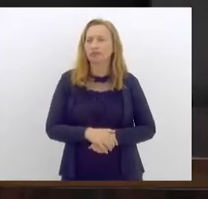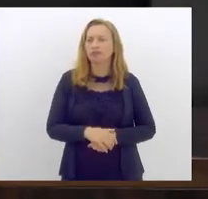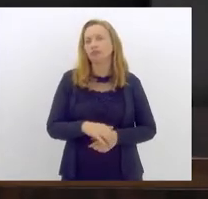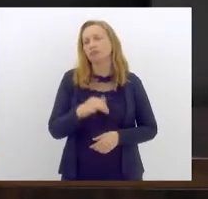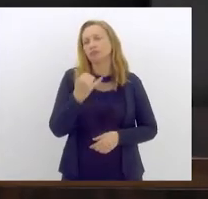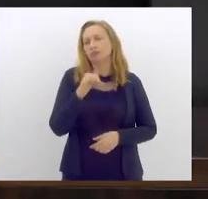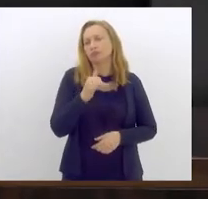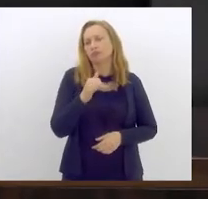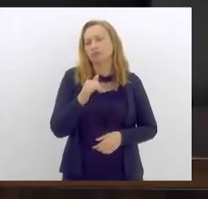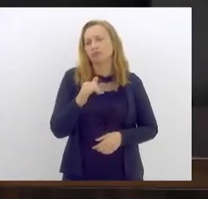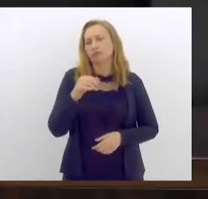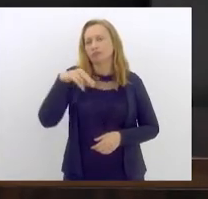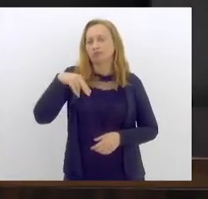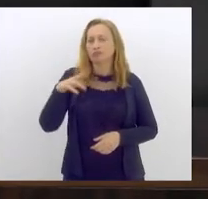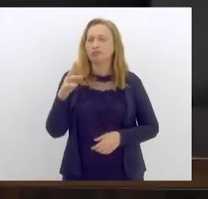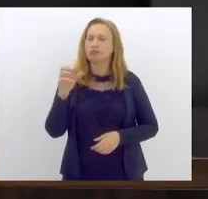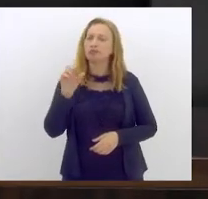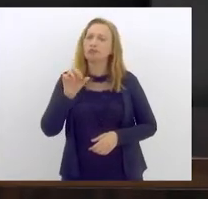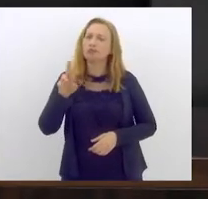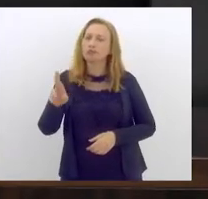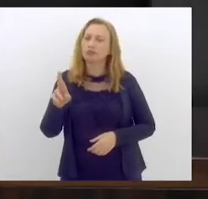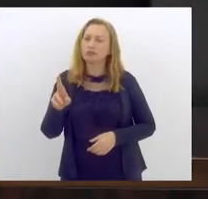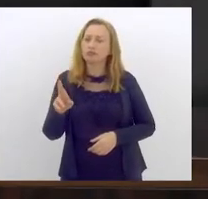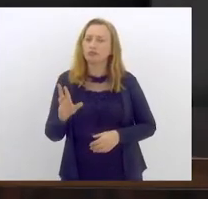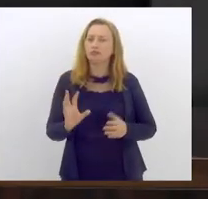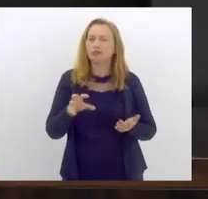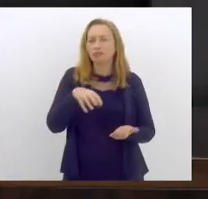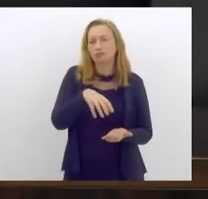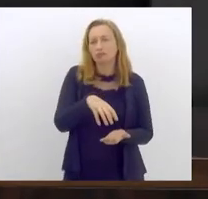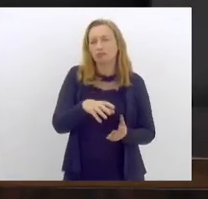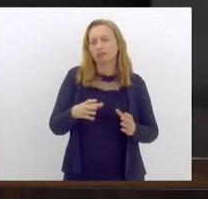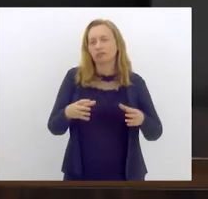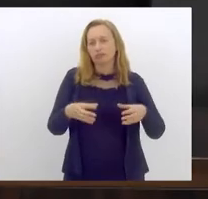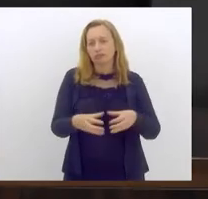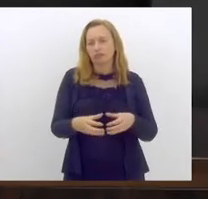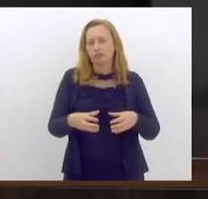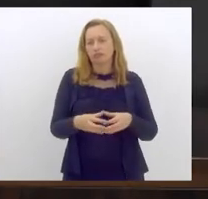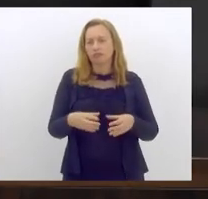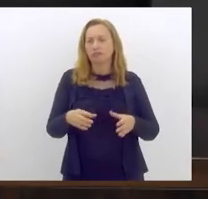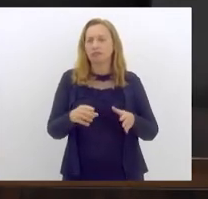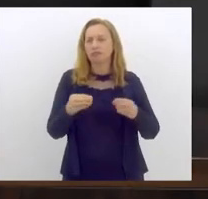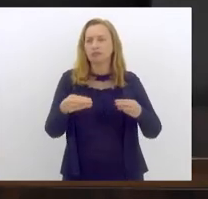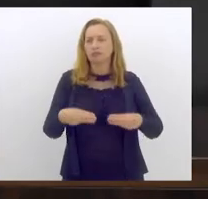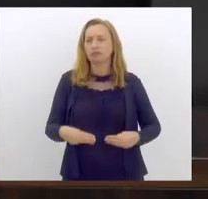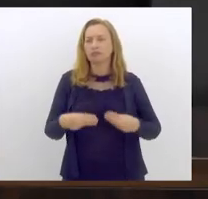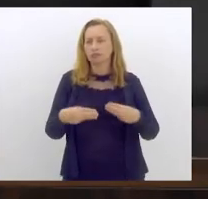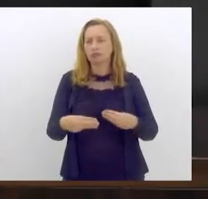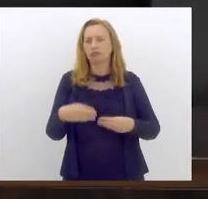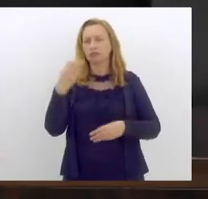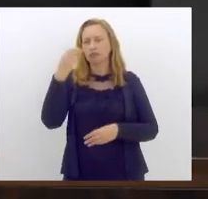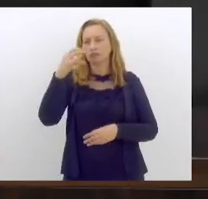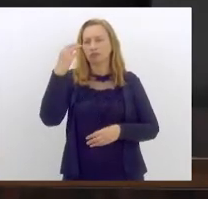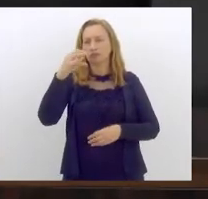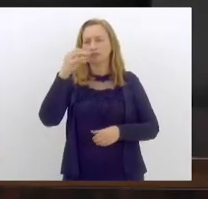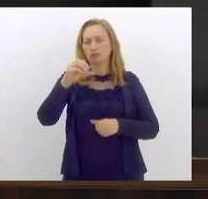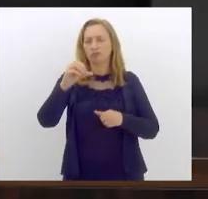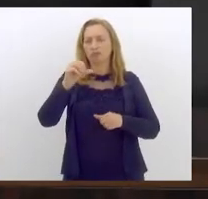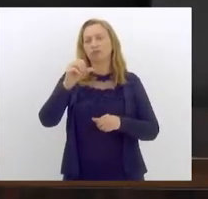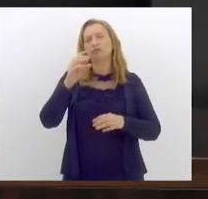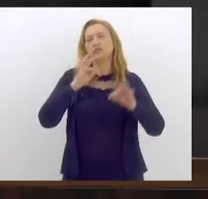energéticas e nucleares órgão do Ministério da Ciência e Tecnologia e inovação que